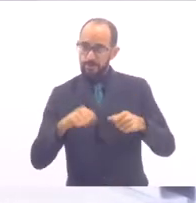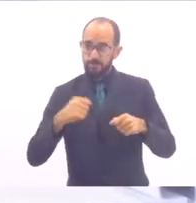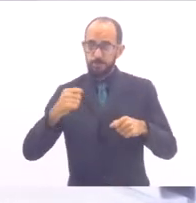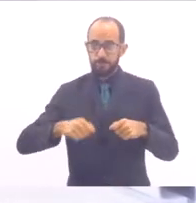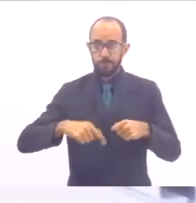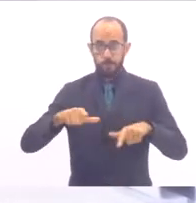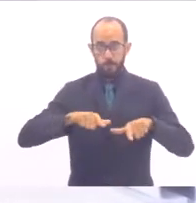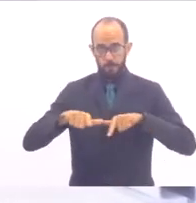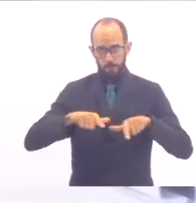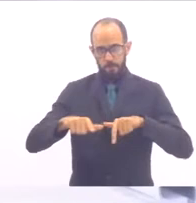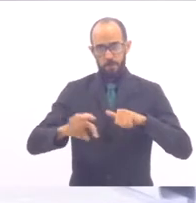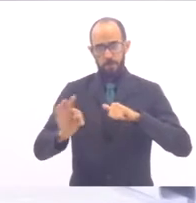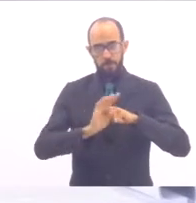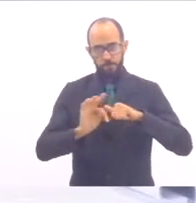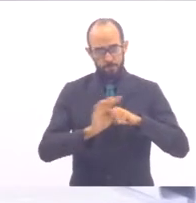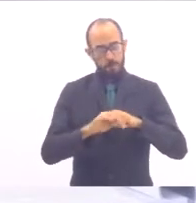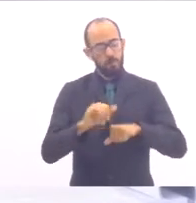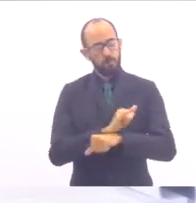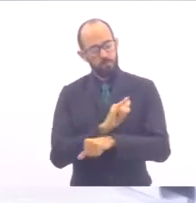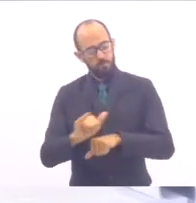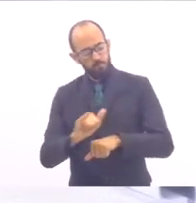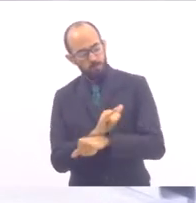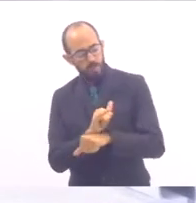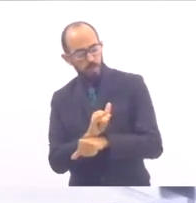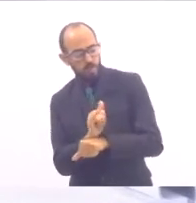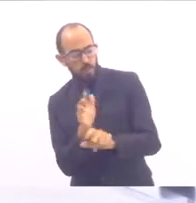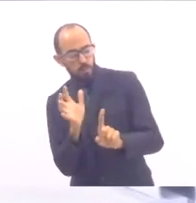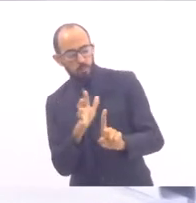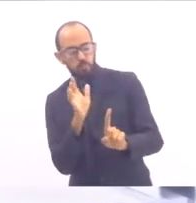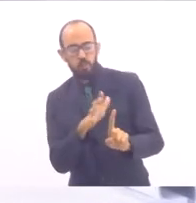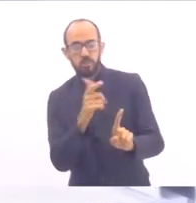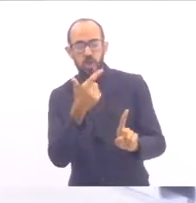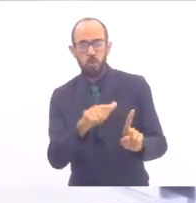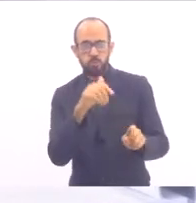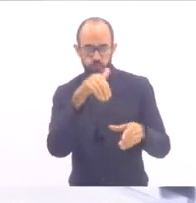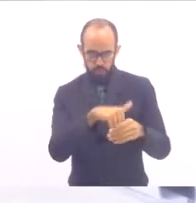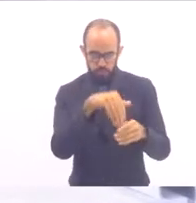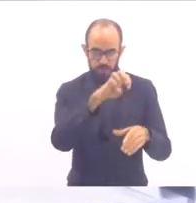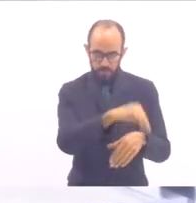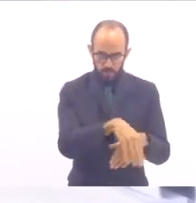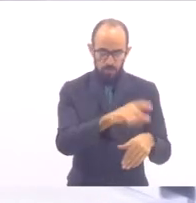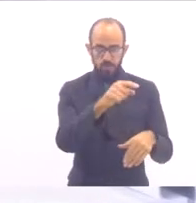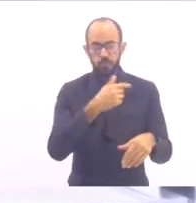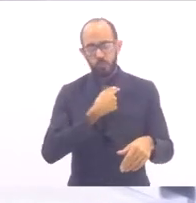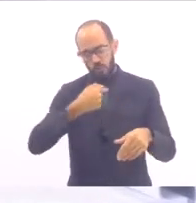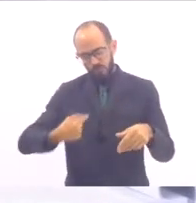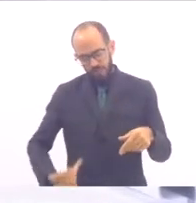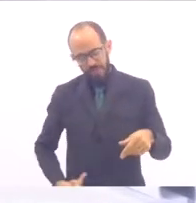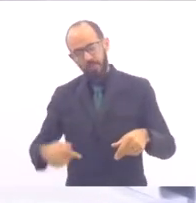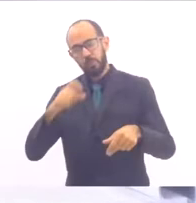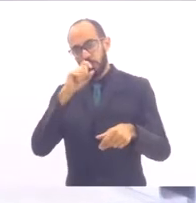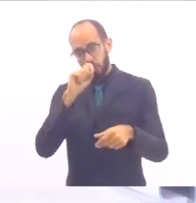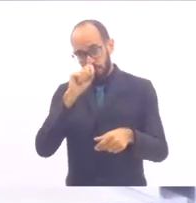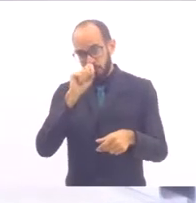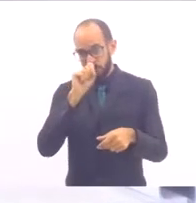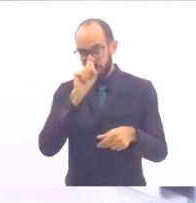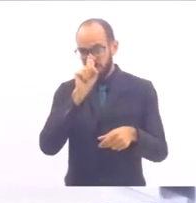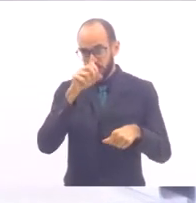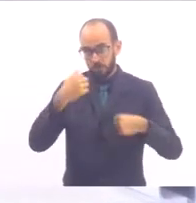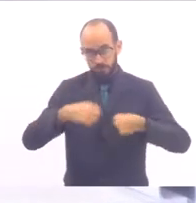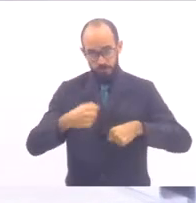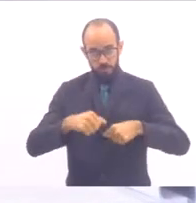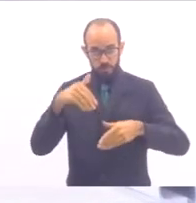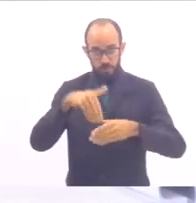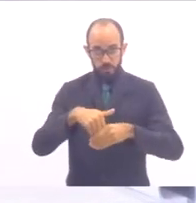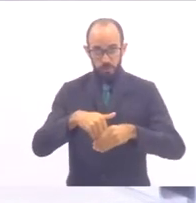técnica, convencer os outros deputados, ter maioria, o governador sancionar, se ele não sanciona, você tem que derrubar o veto. Essa semana,